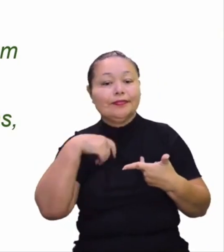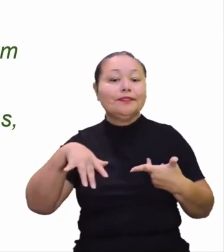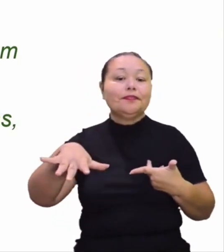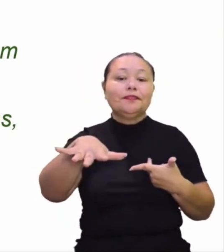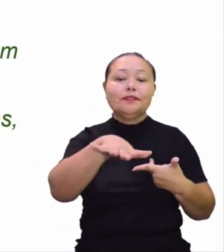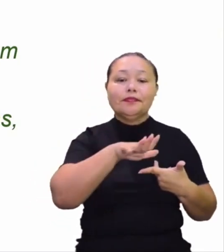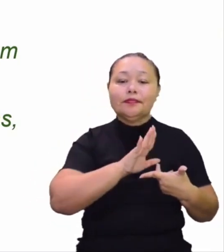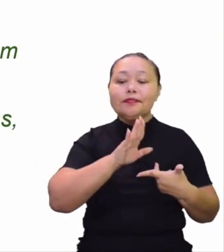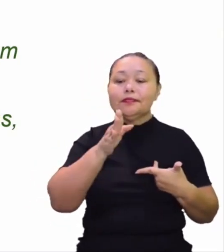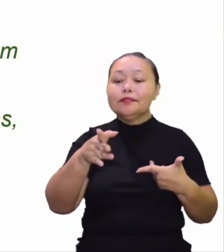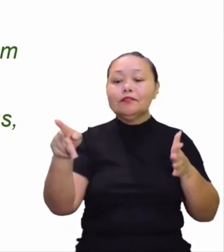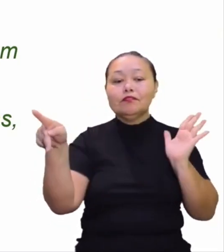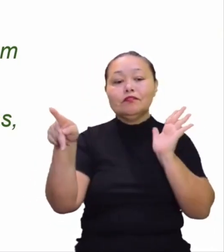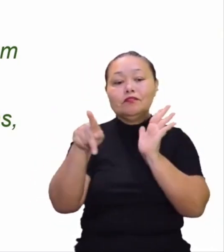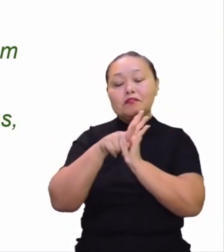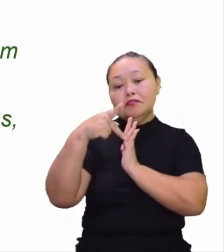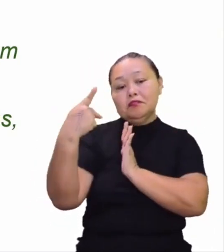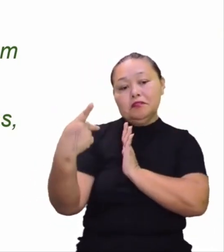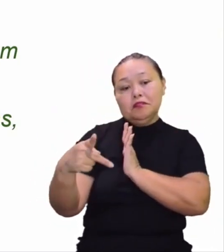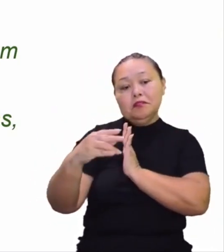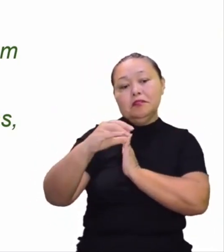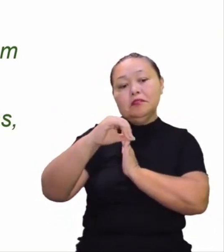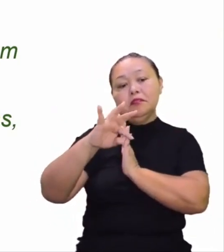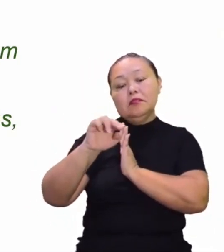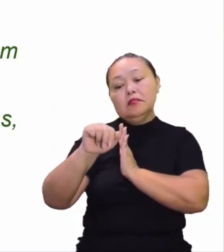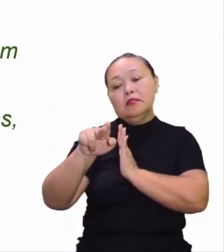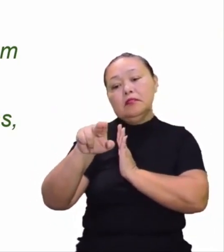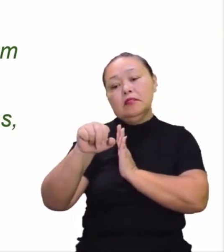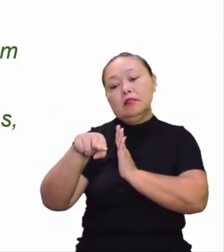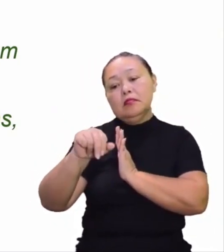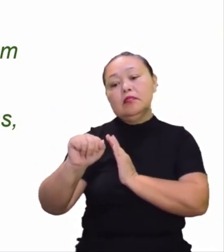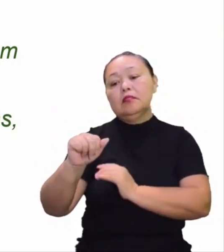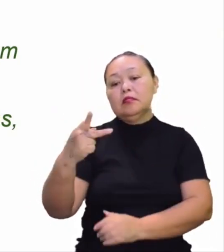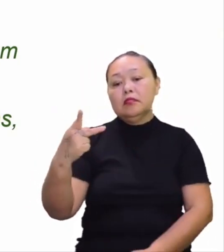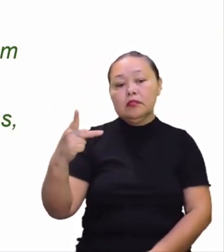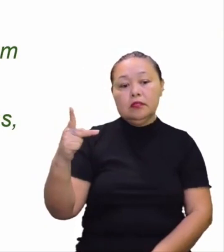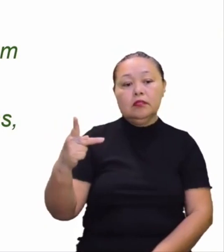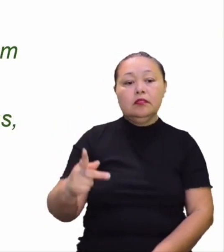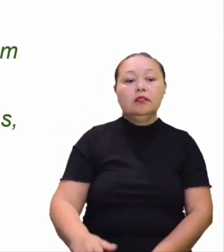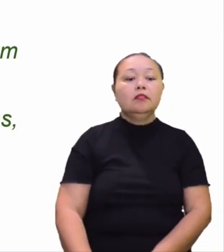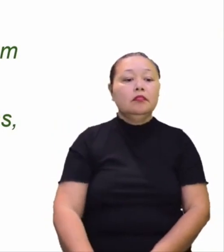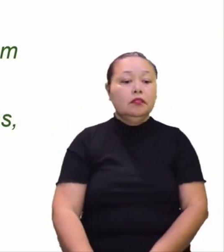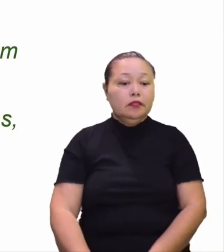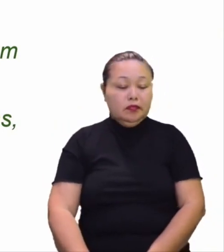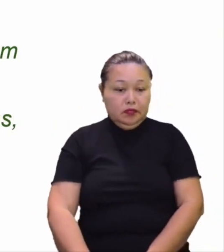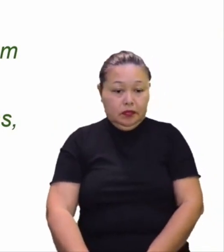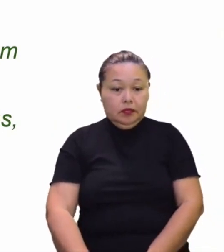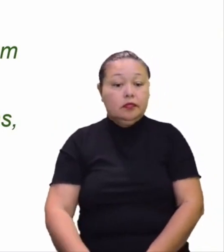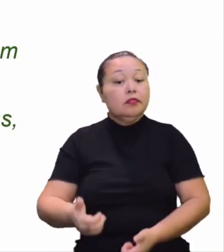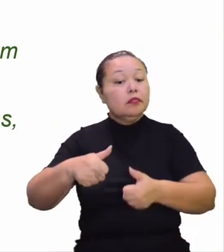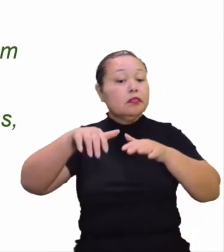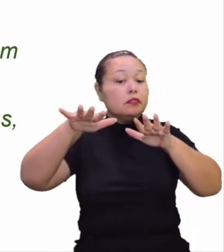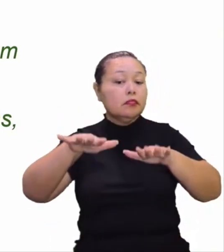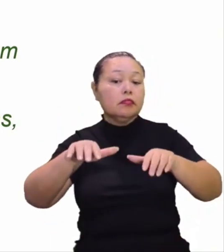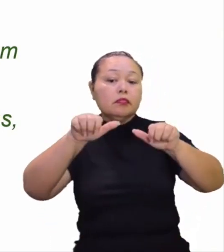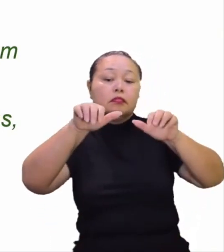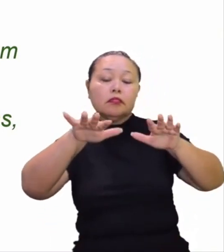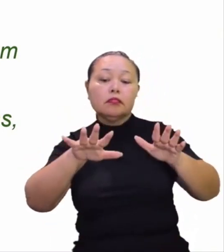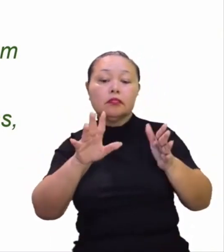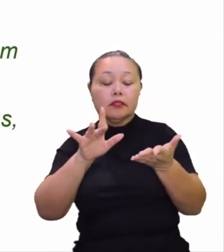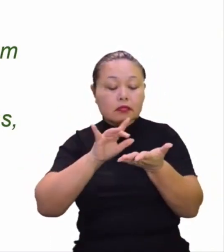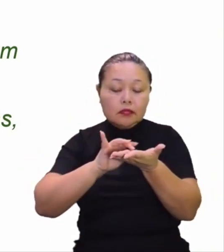peixes em uma área considerada como hotspot de ictiofauna. Acumulação